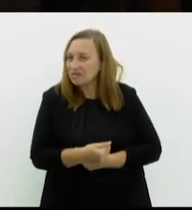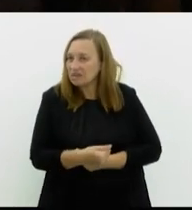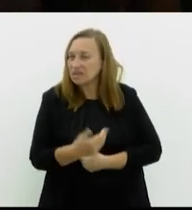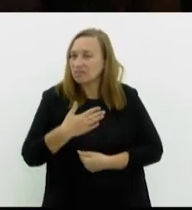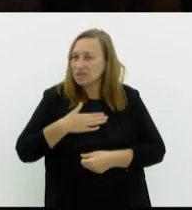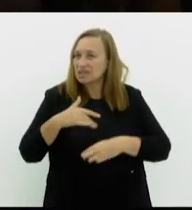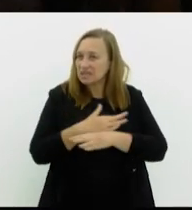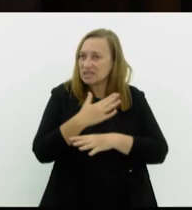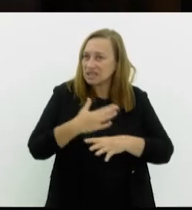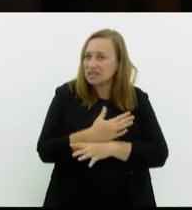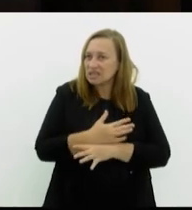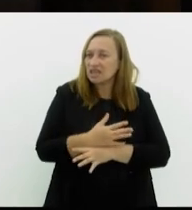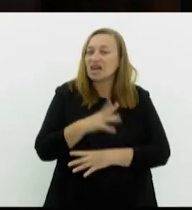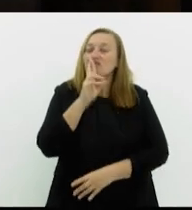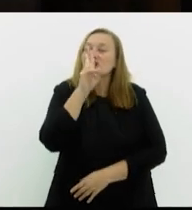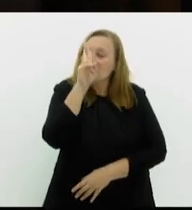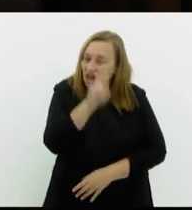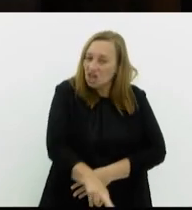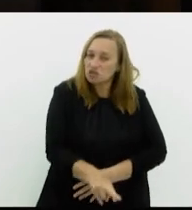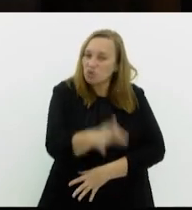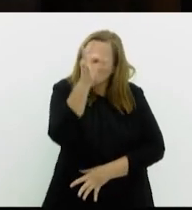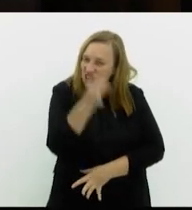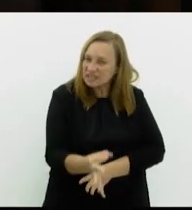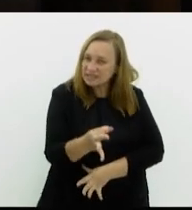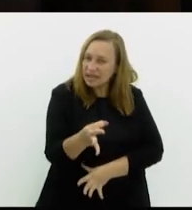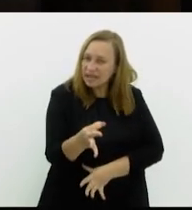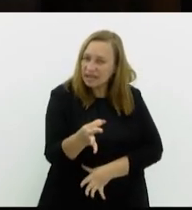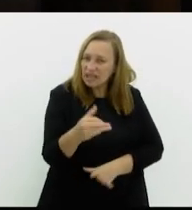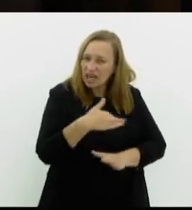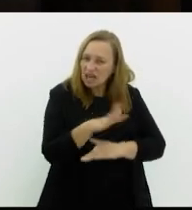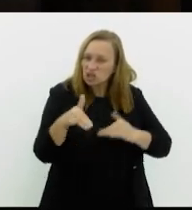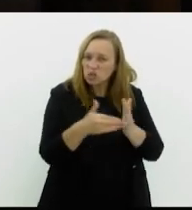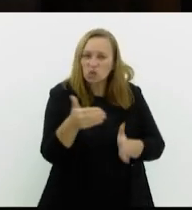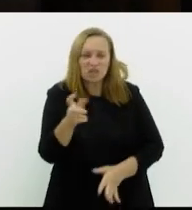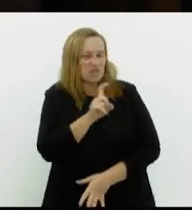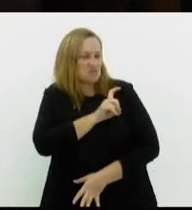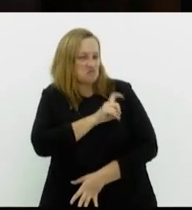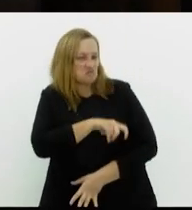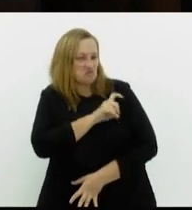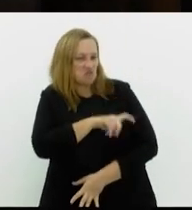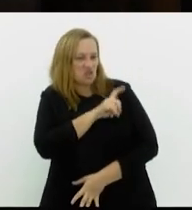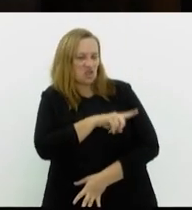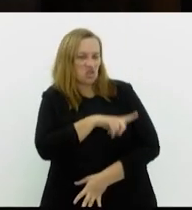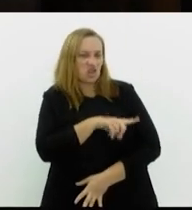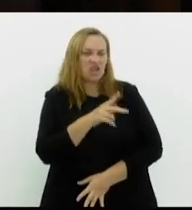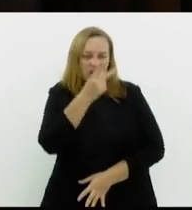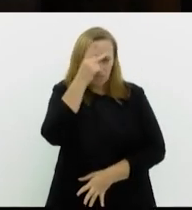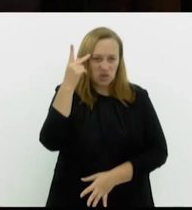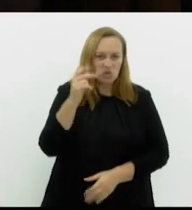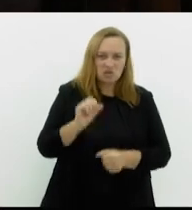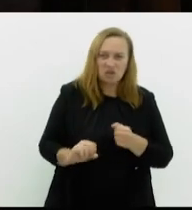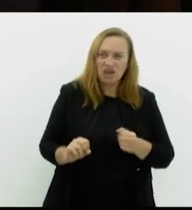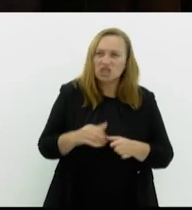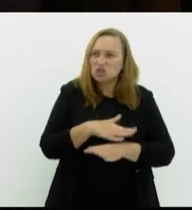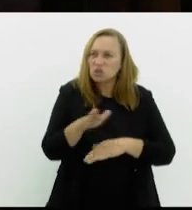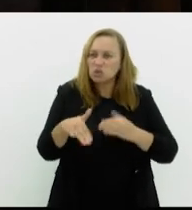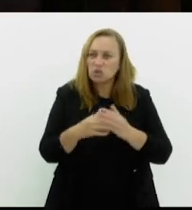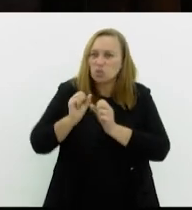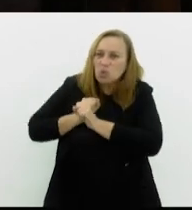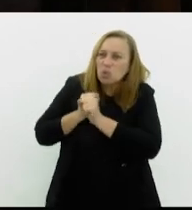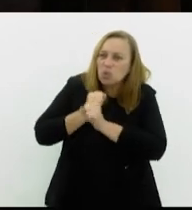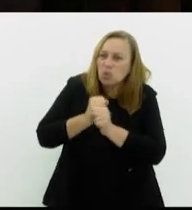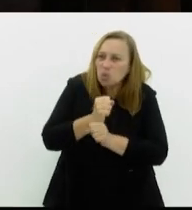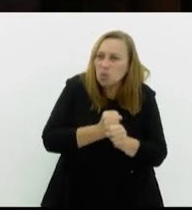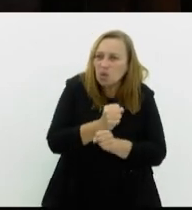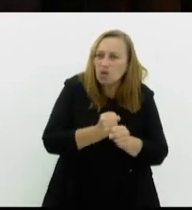minha cidade, vai dar uma resposta a toda essa covardia que essas pessoas têm feito em todos esses anos